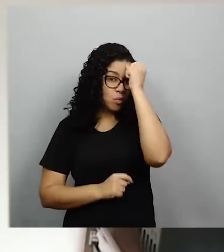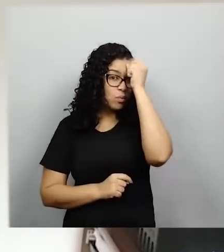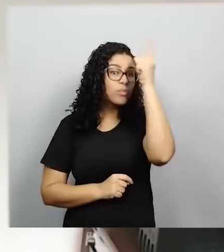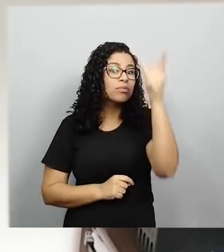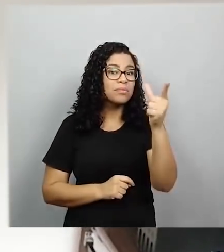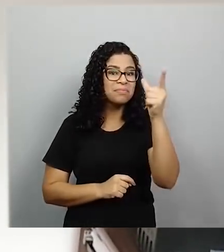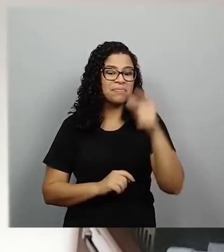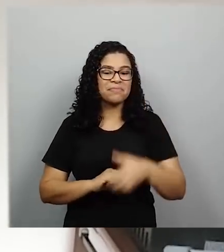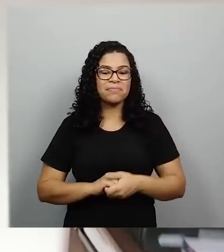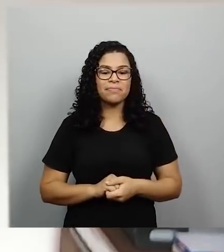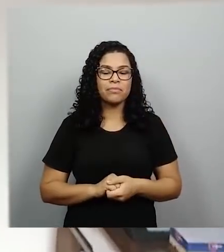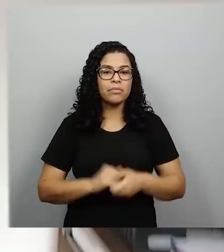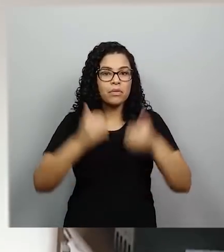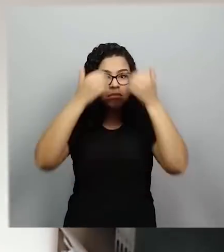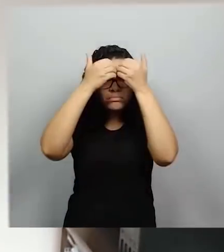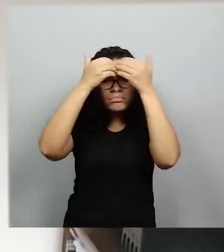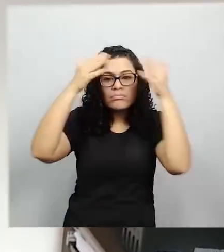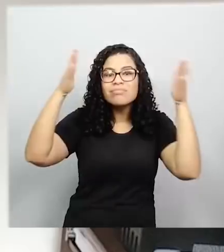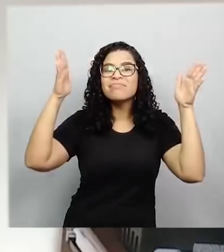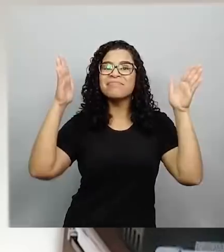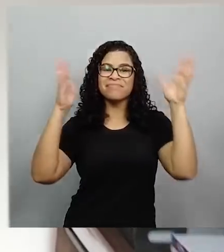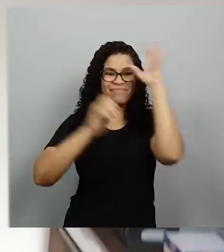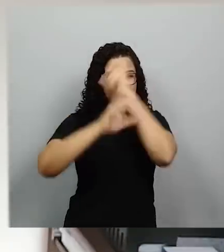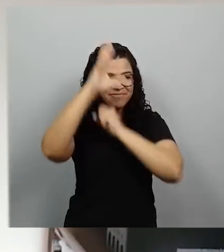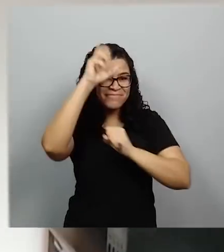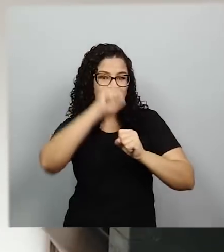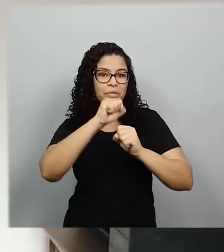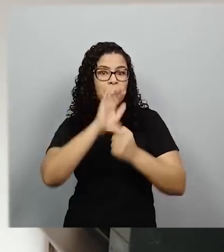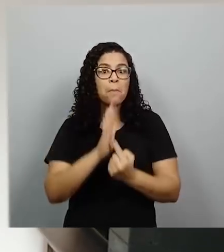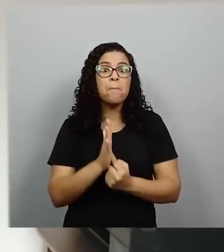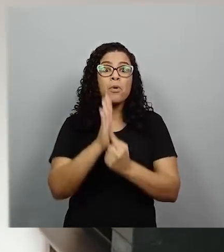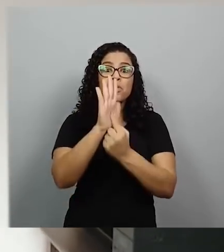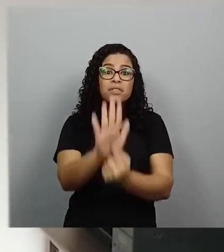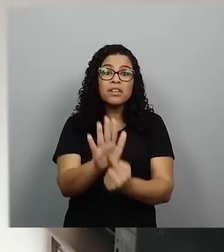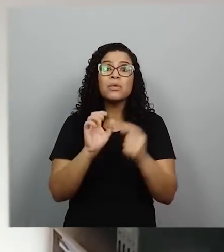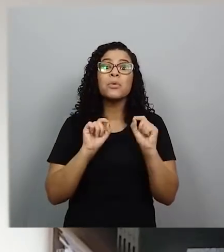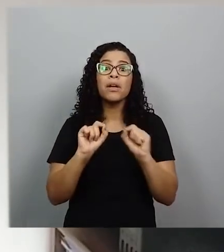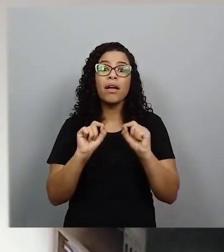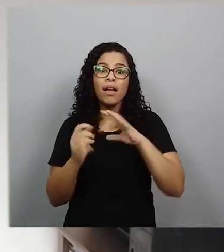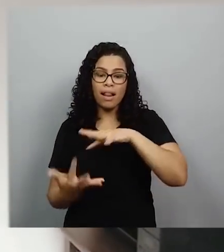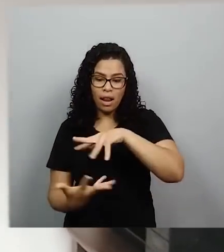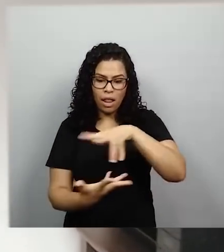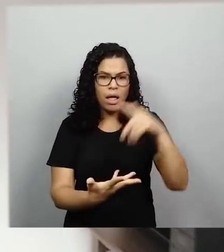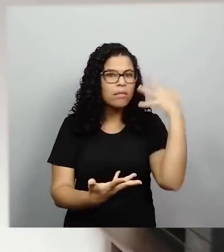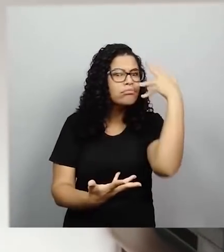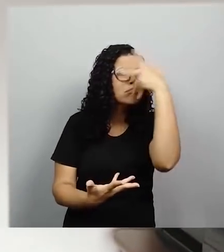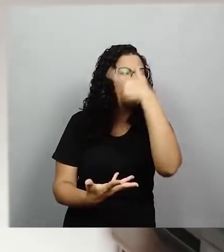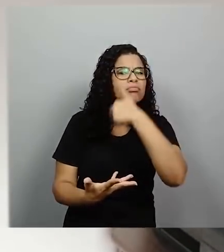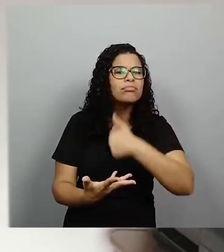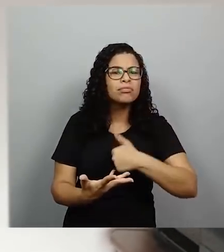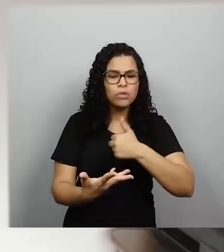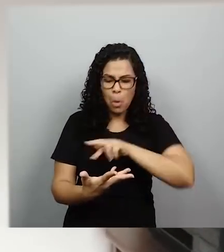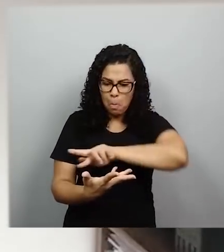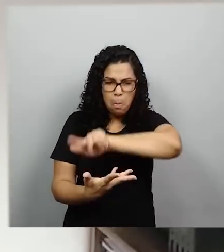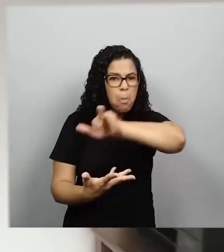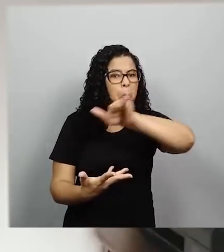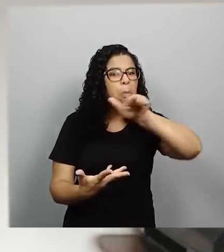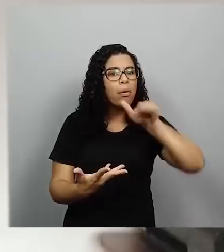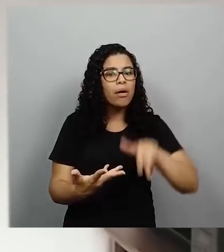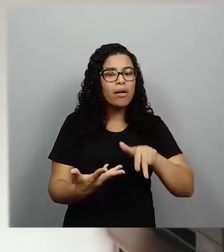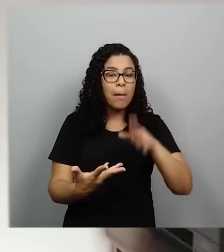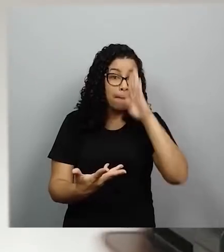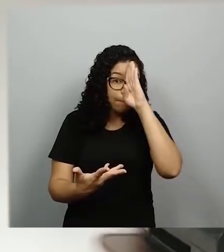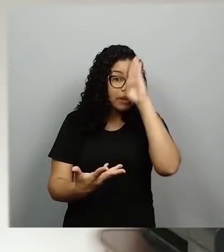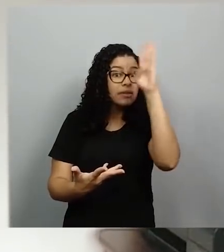e culturais que ampliaram nossas aprendizagens, mostrando como o nosso planeta é bonito e diverso.